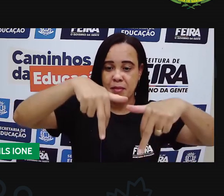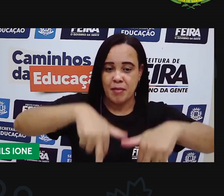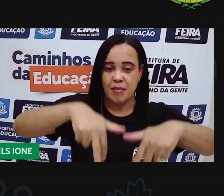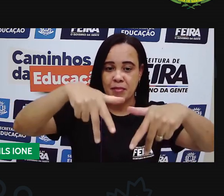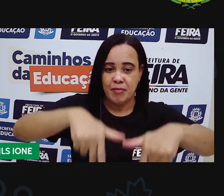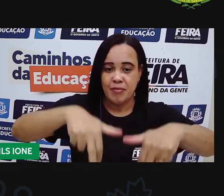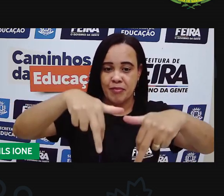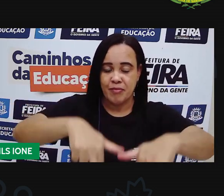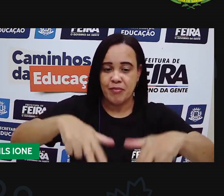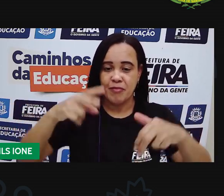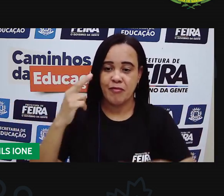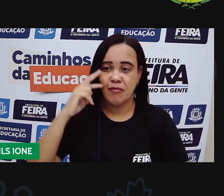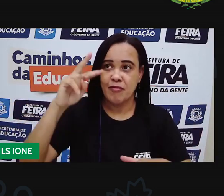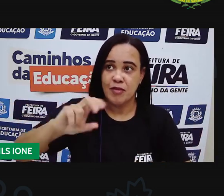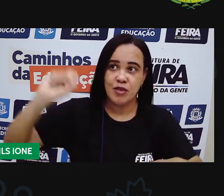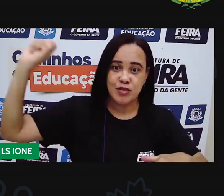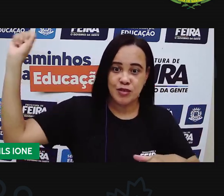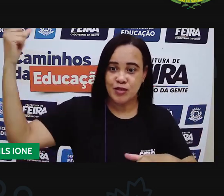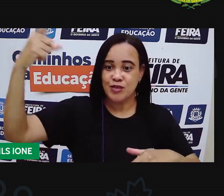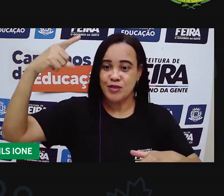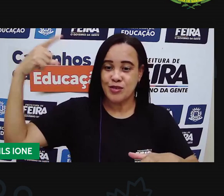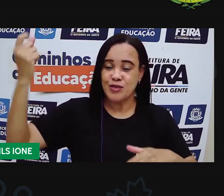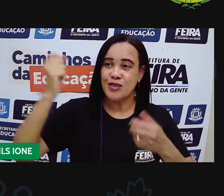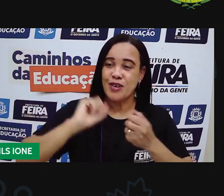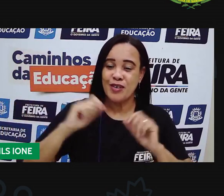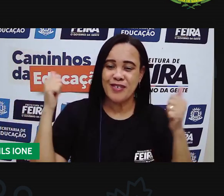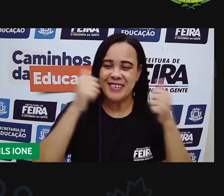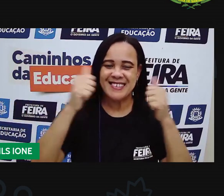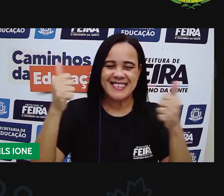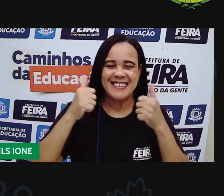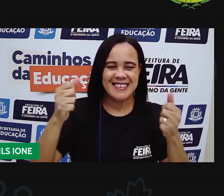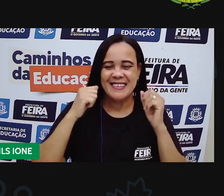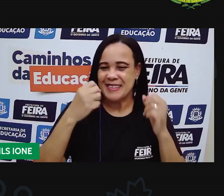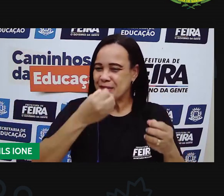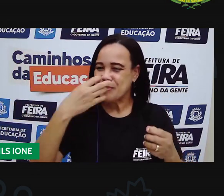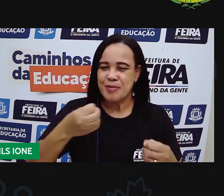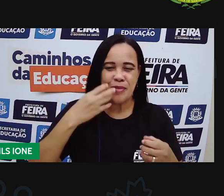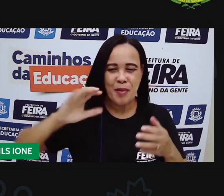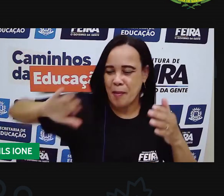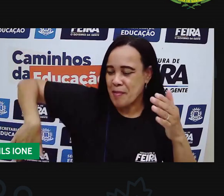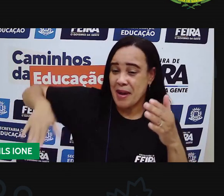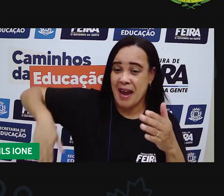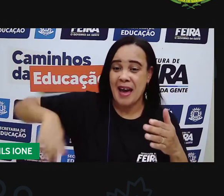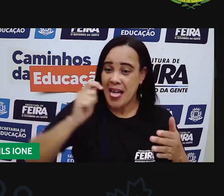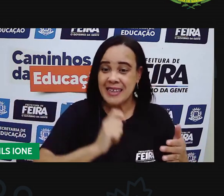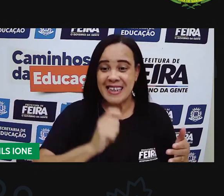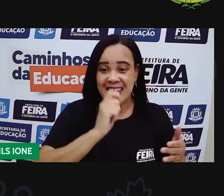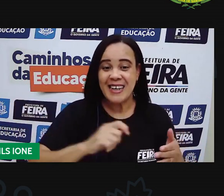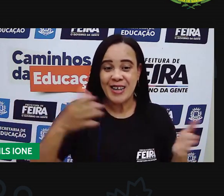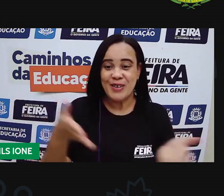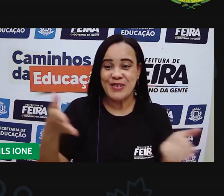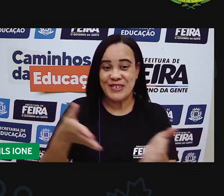Viu que tinha sol. Oba! Hoje é dia de praia e picolé.